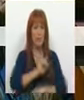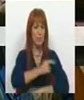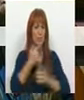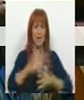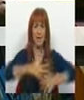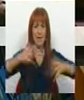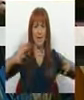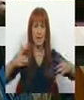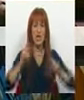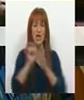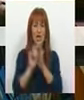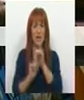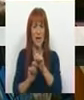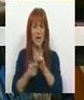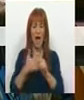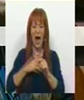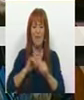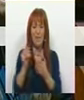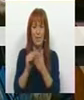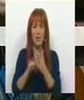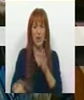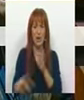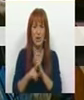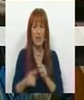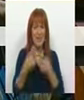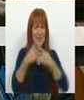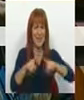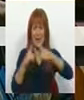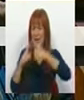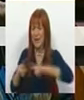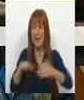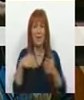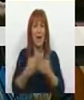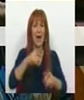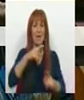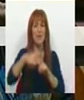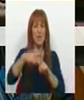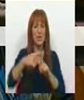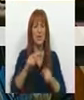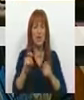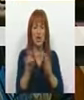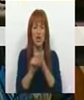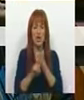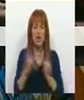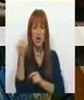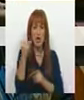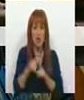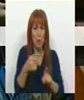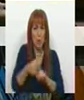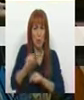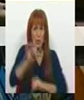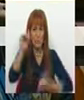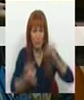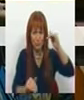Potencial. Estatuto esse que pretende consagrar legalmente a diferenciação positiva. Estatuto que será um instrumento de combate